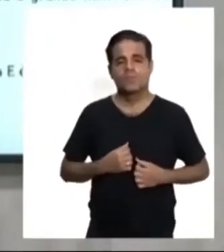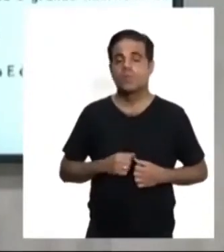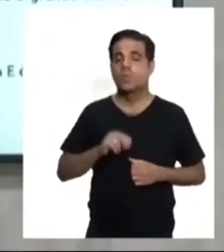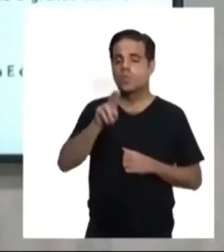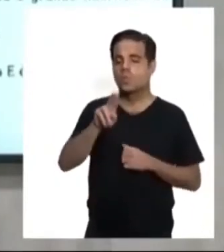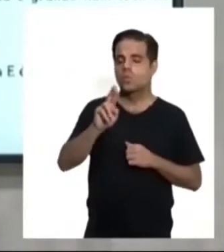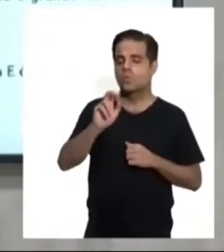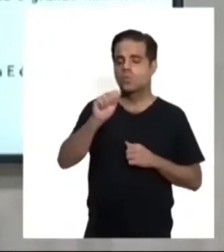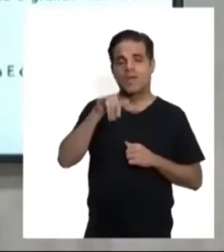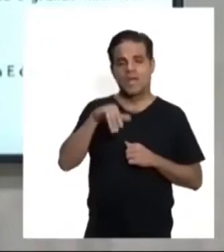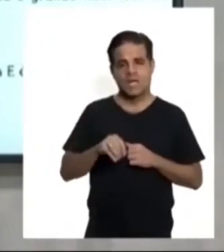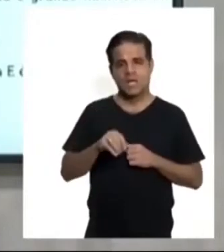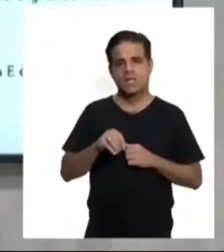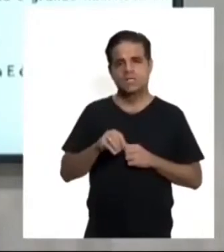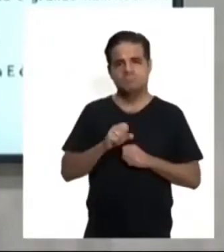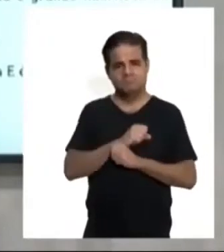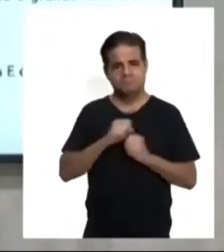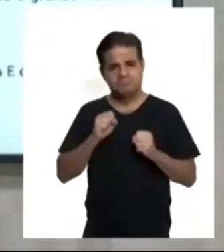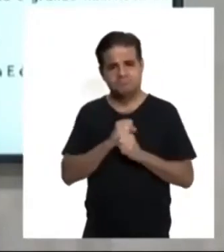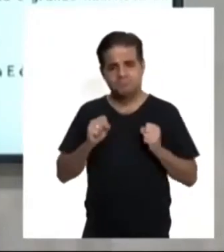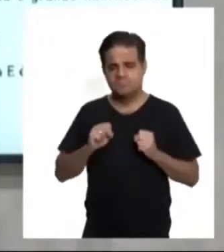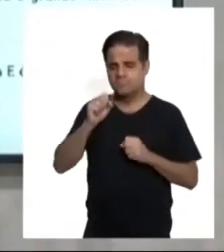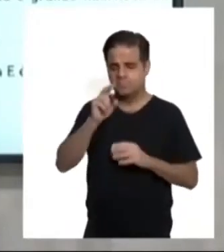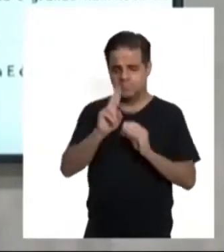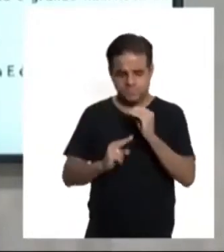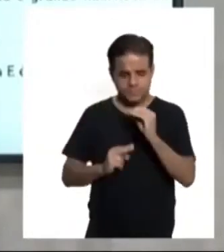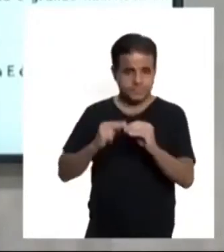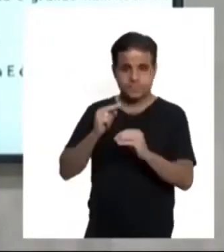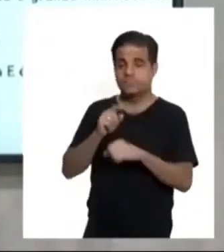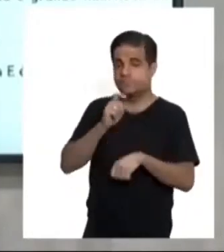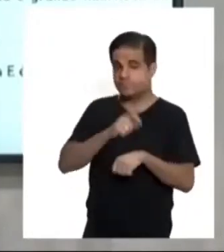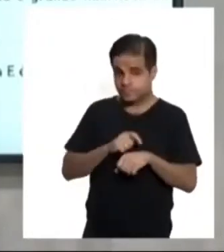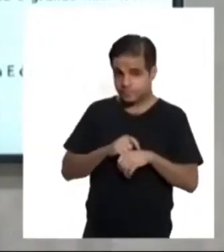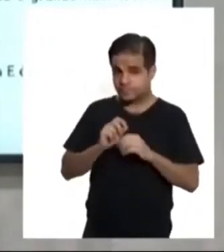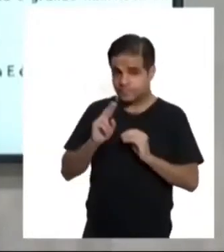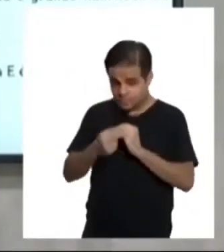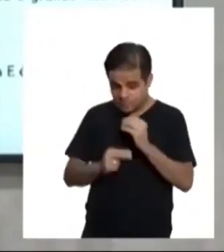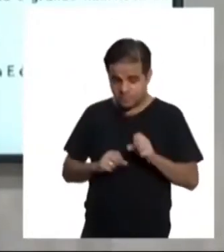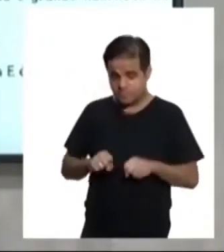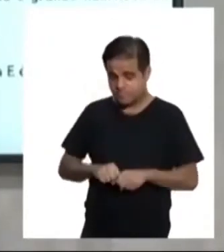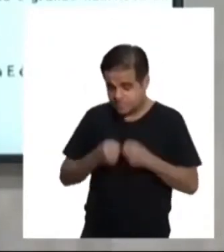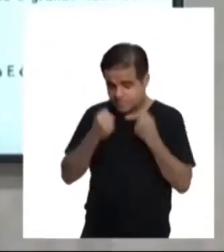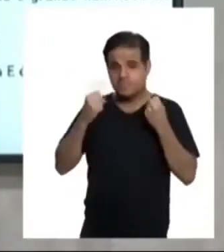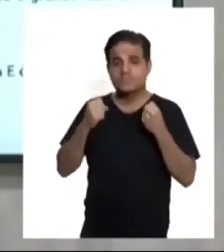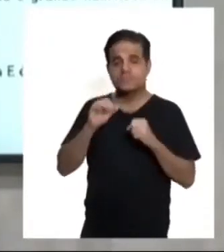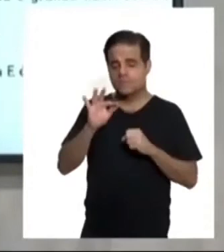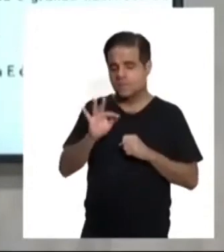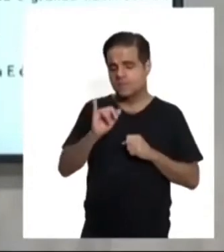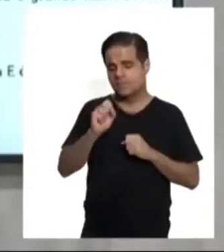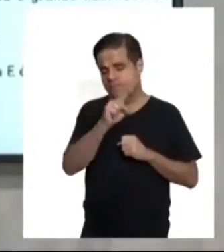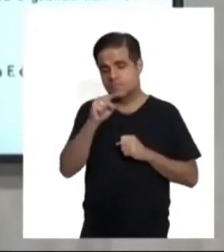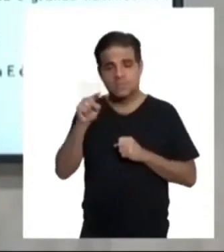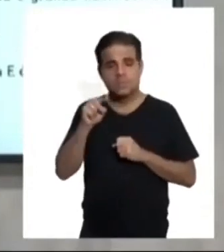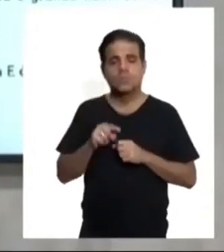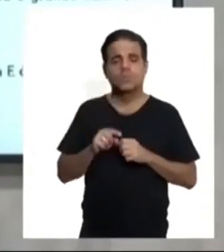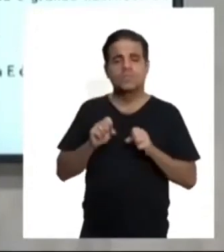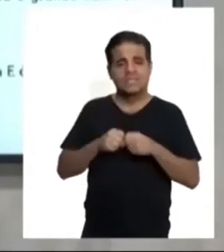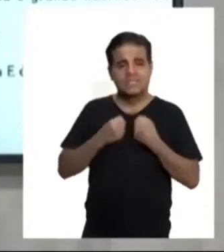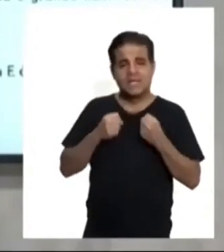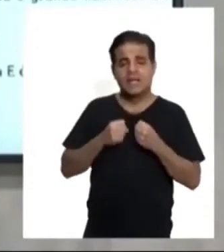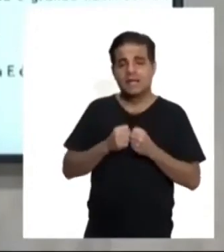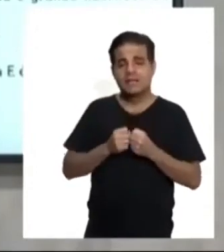urânio sendo bombardeado com nêutrons. A hora que você bombardeia, ele quebra, é fissão. A hora que ele quebra,